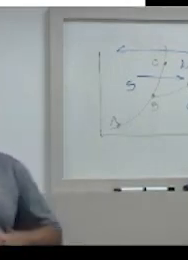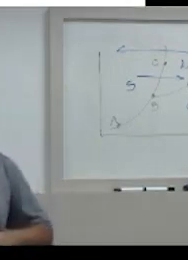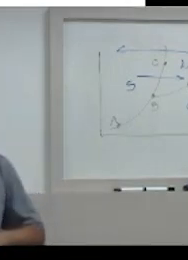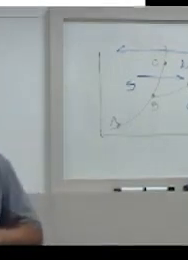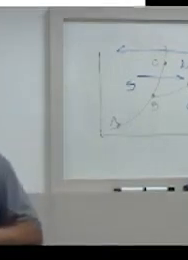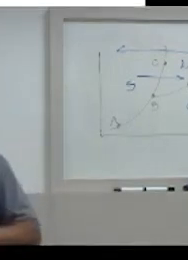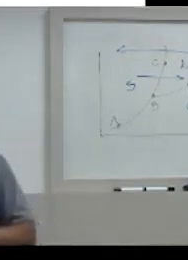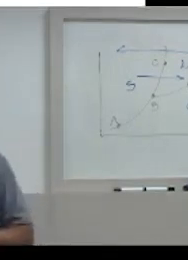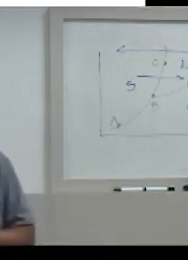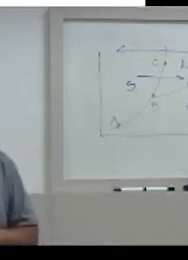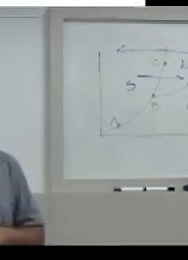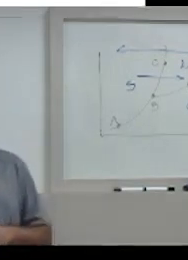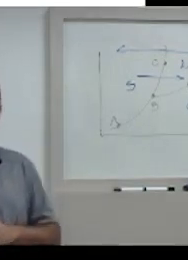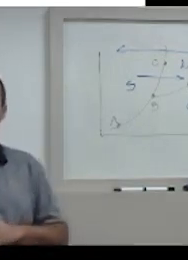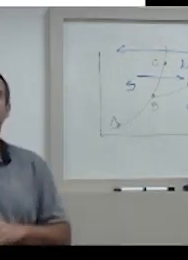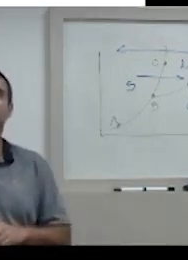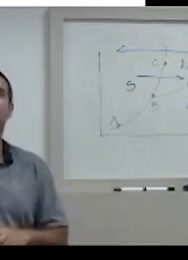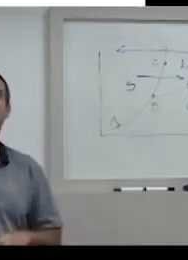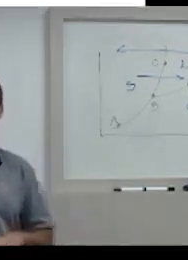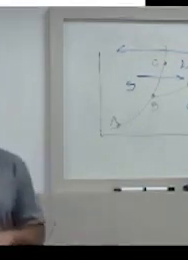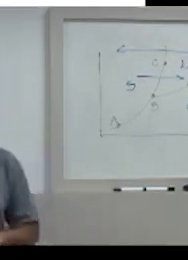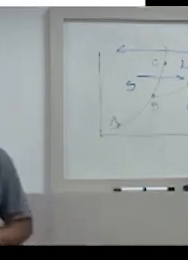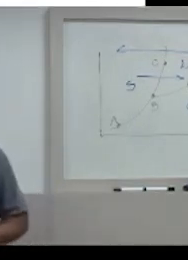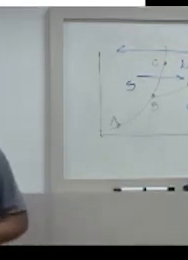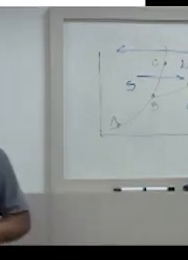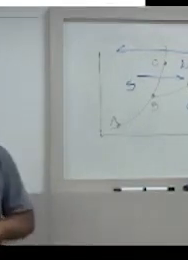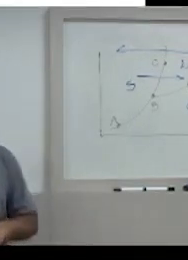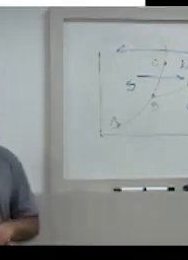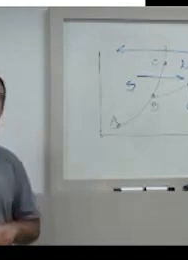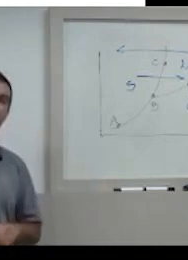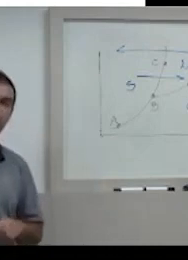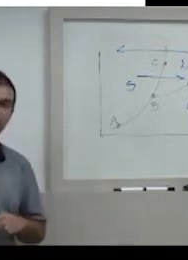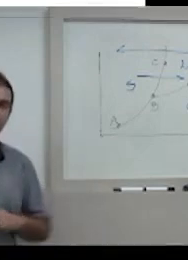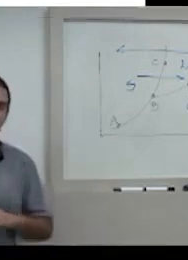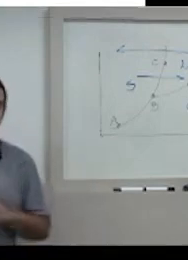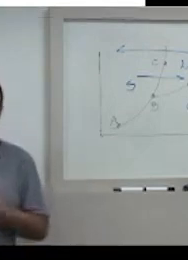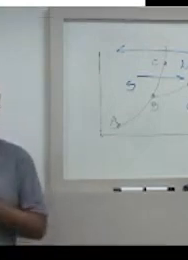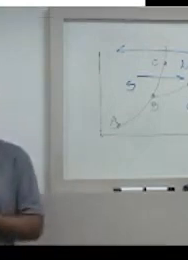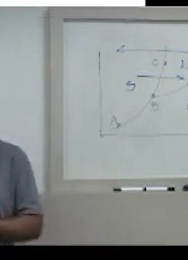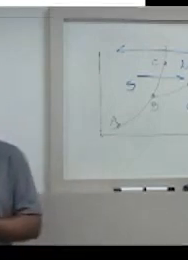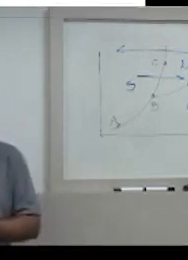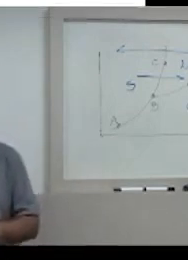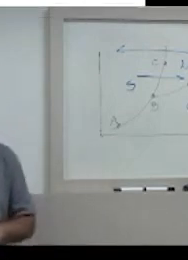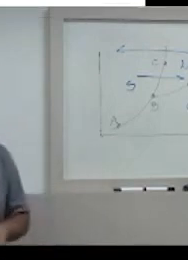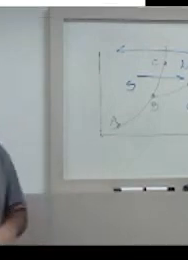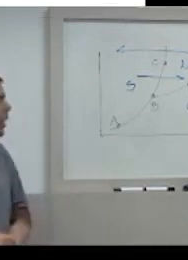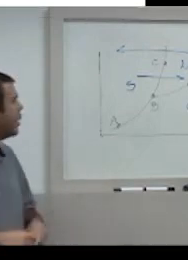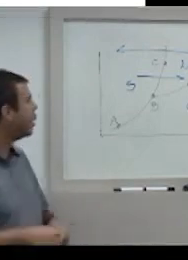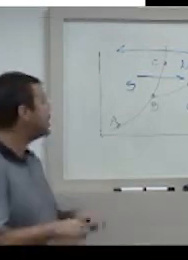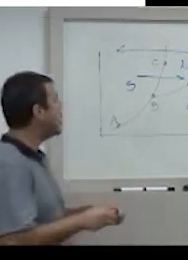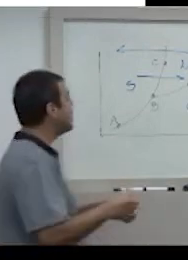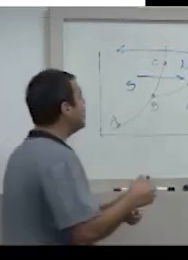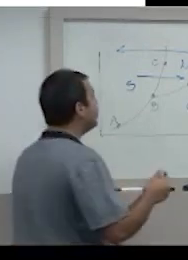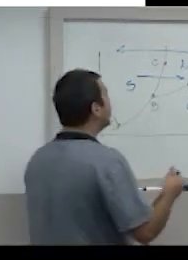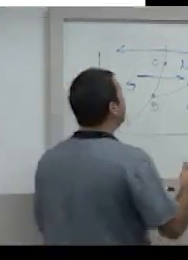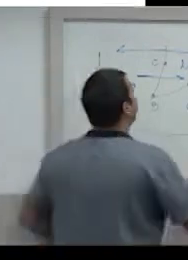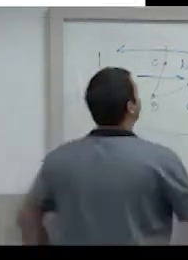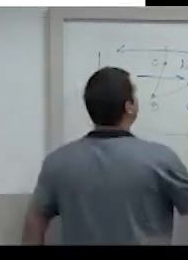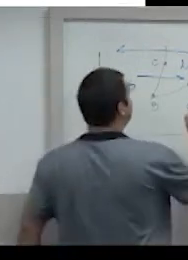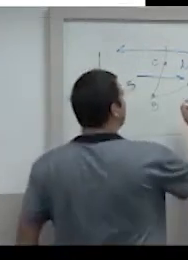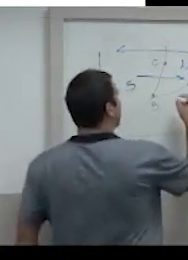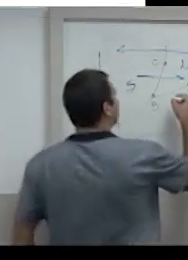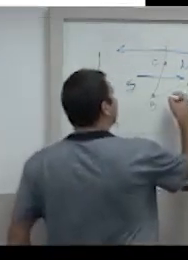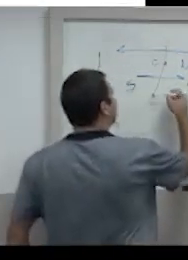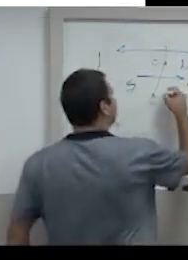gente analisa o ponto D, pessoal, então assim, eu posso pegar ali o ponto D, depende do ponto de referência que você vai ter ali, ó. Nesse